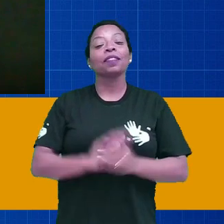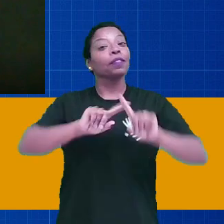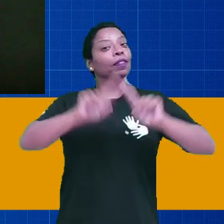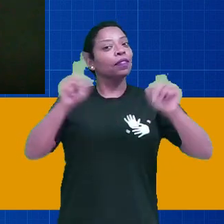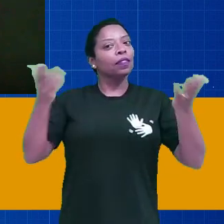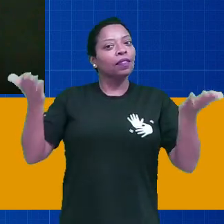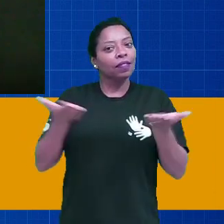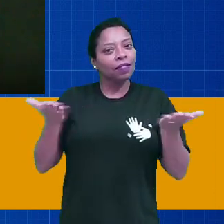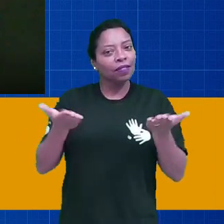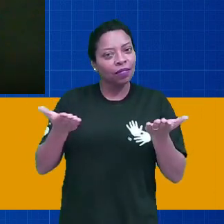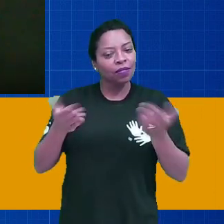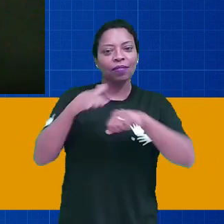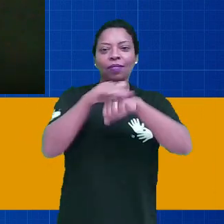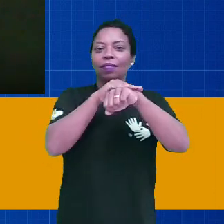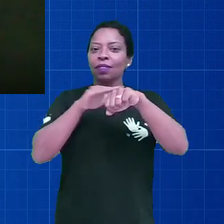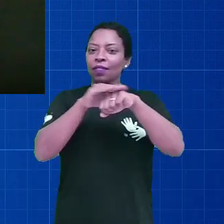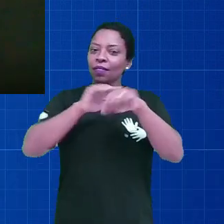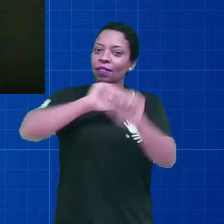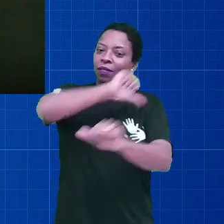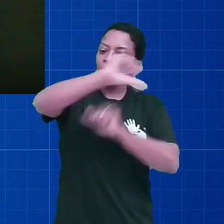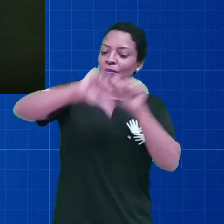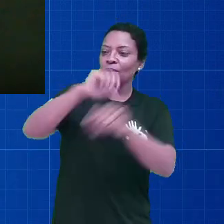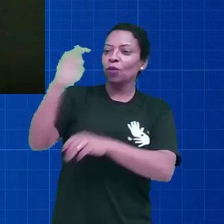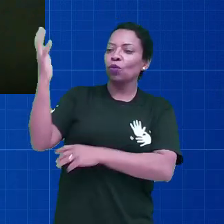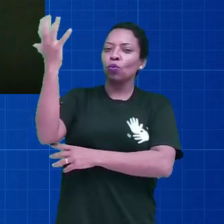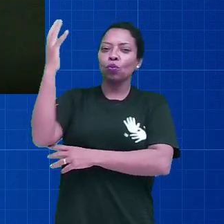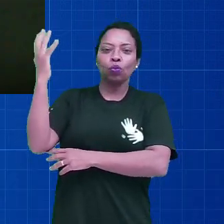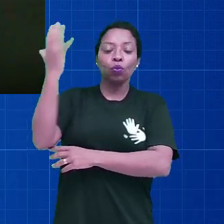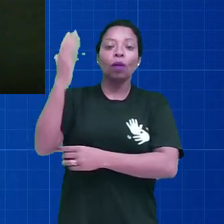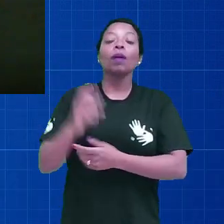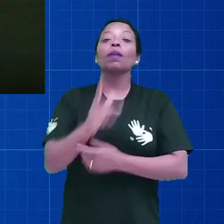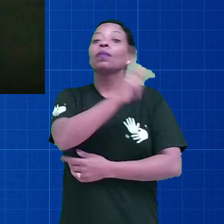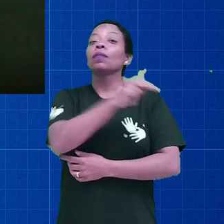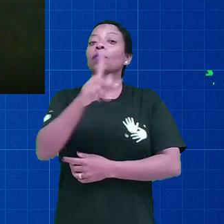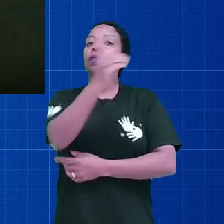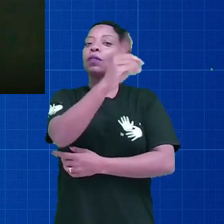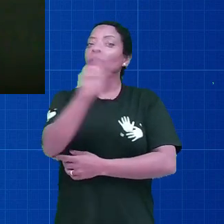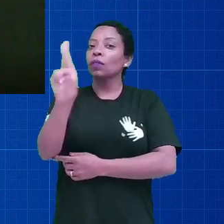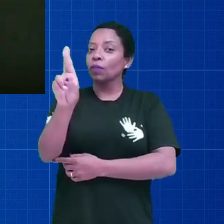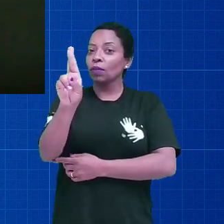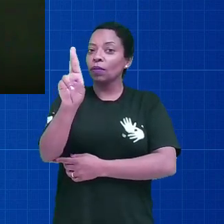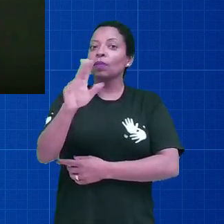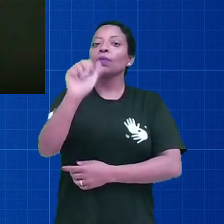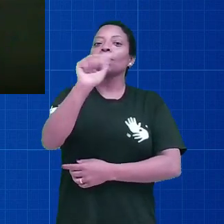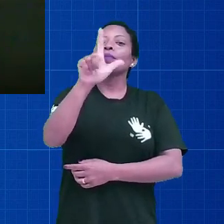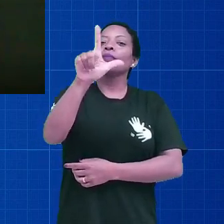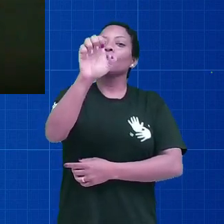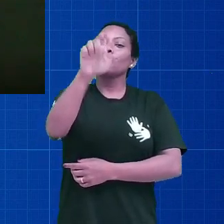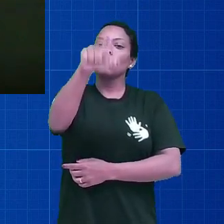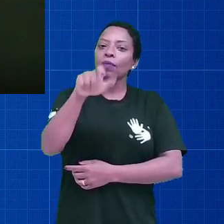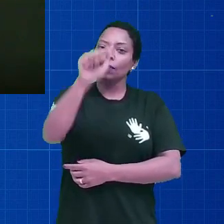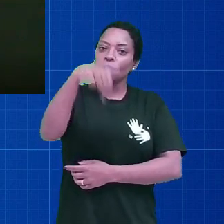estaremos conversando sobre mudanças climáticas com o nosso convidado, o professor doutor Alexandre Teto,